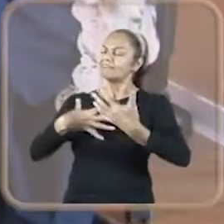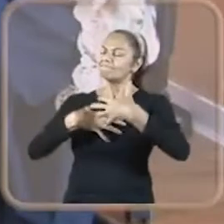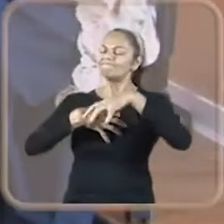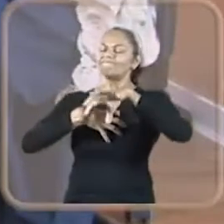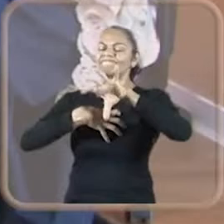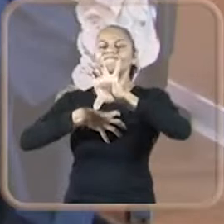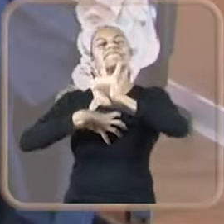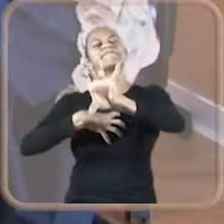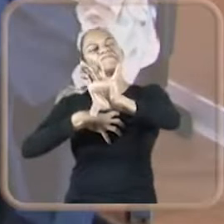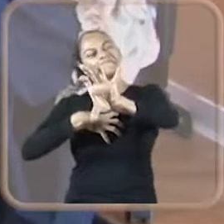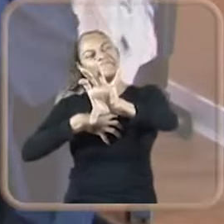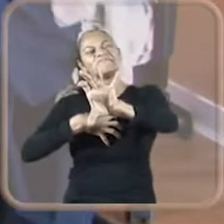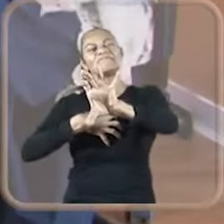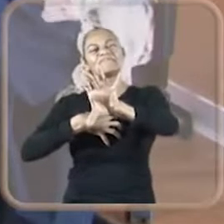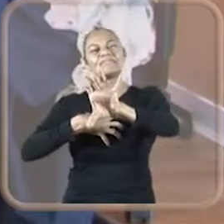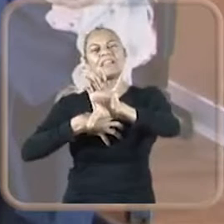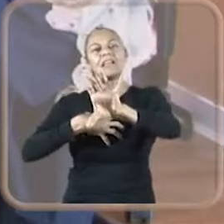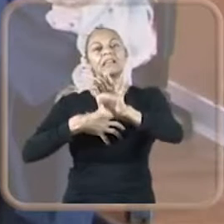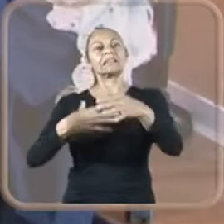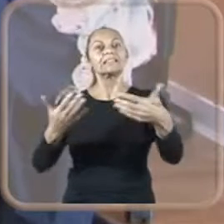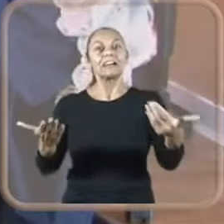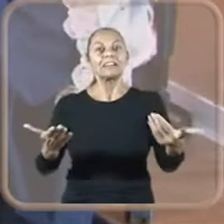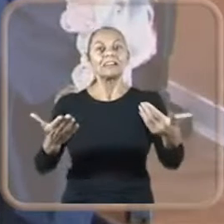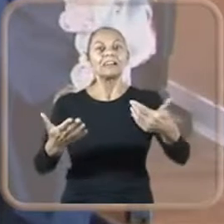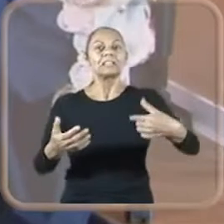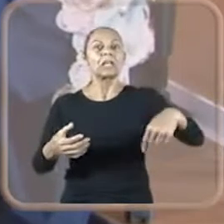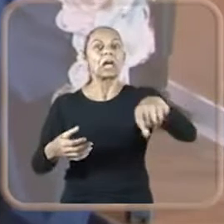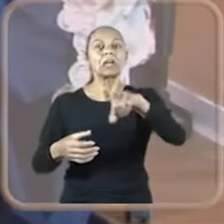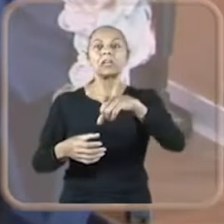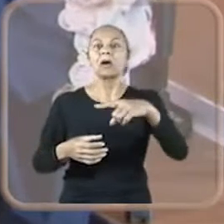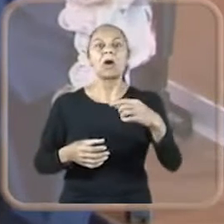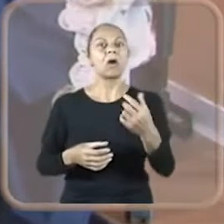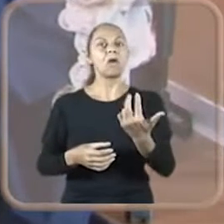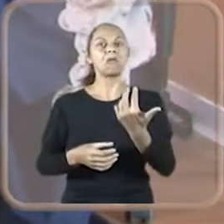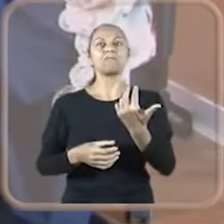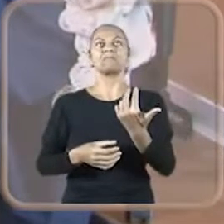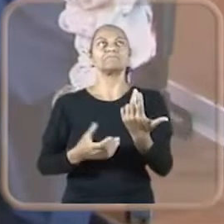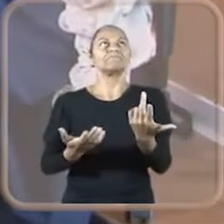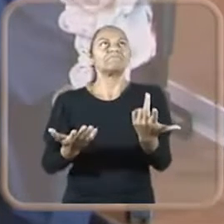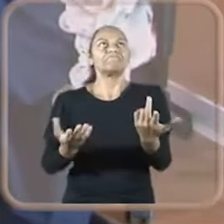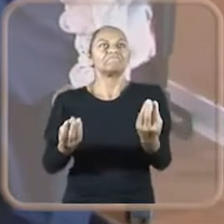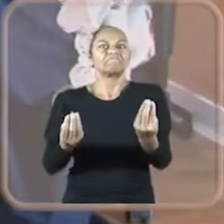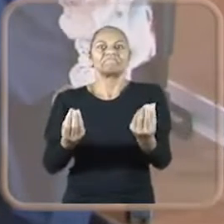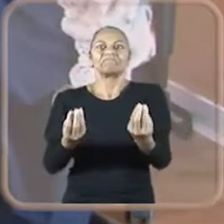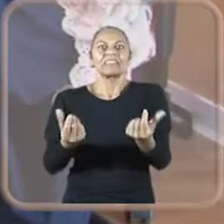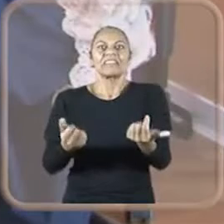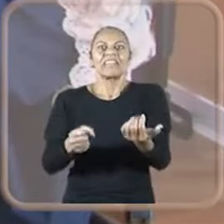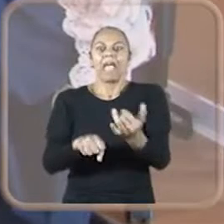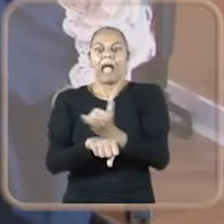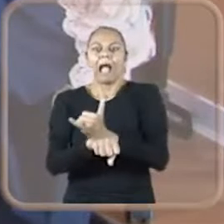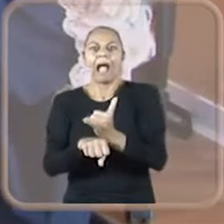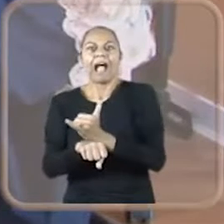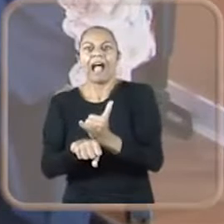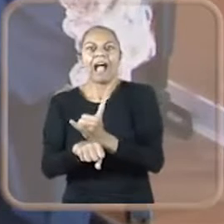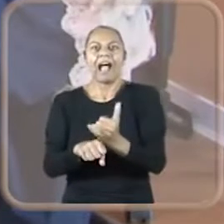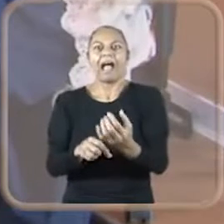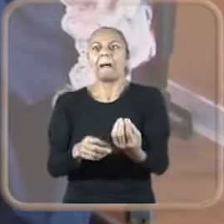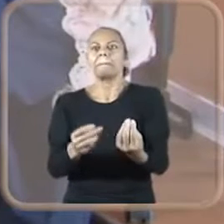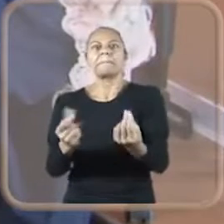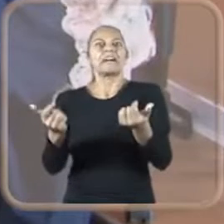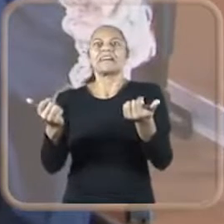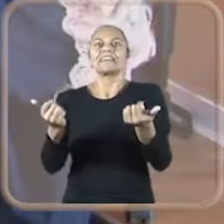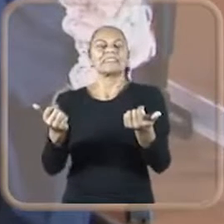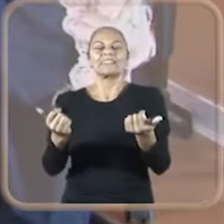se solidarizar com a dor do outro. E é aí que a gente fala. A gente não pode dizer que são técnicas mágicas, mas é aí que a mágica acontece. É quando você